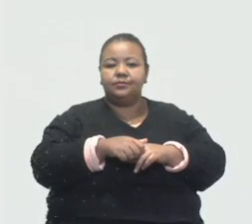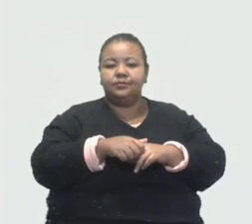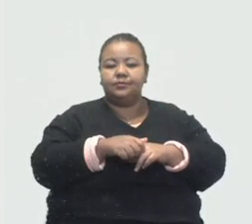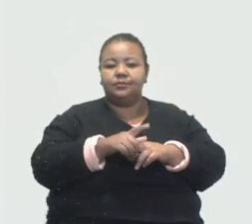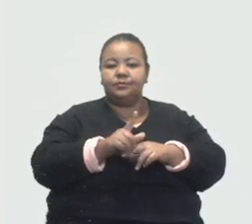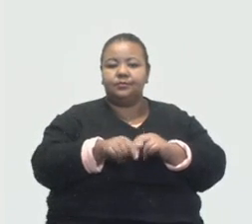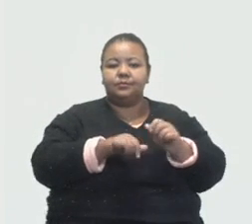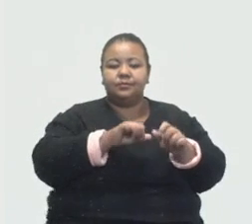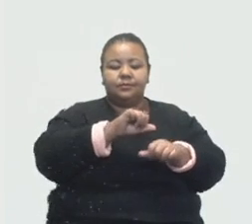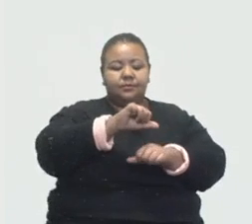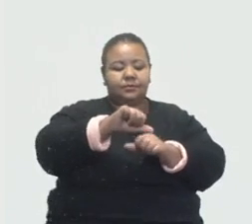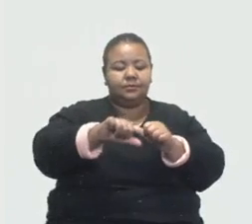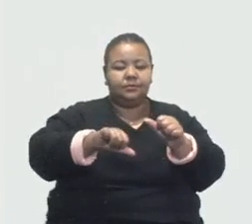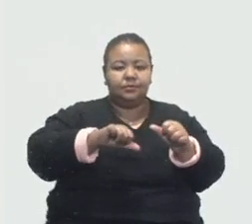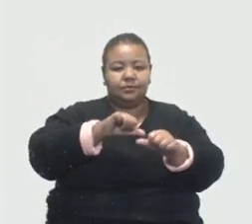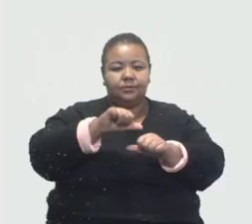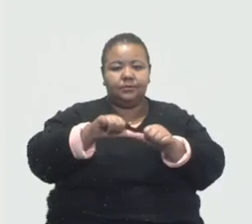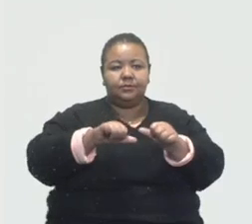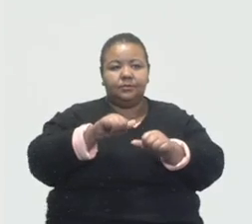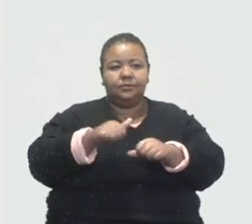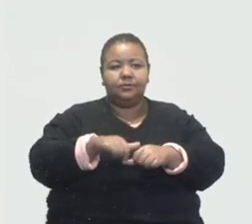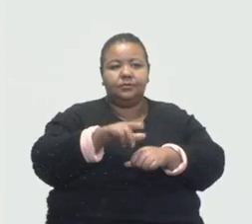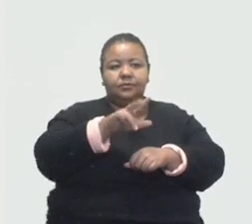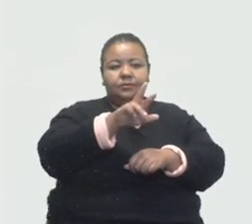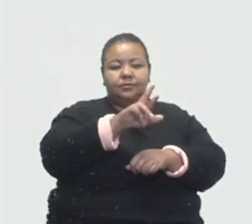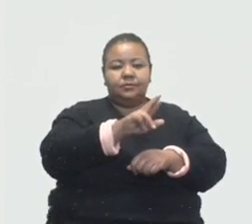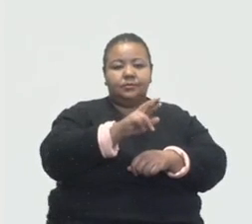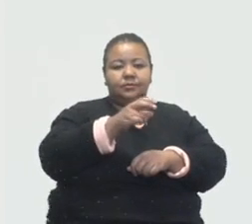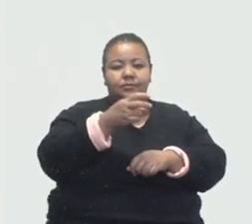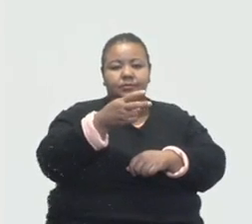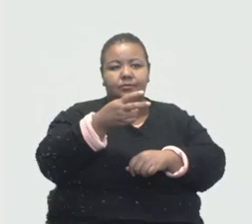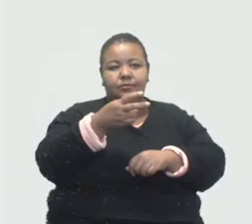de uma transformação do R2